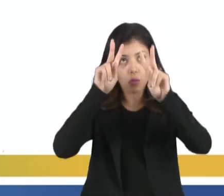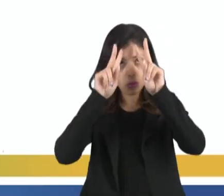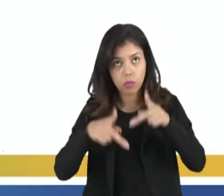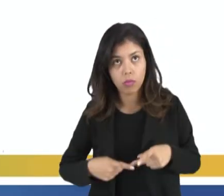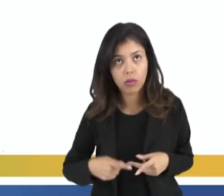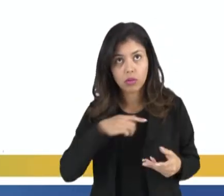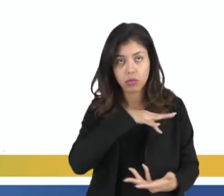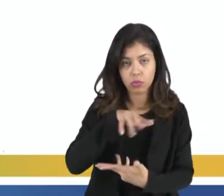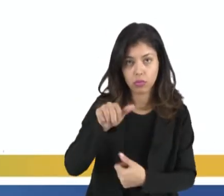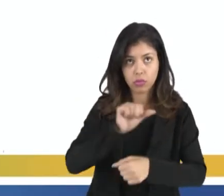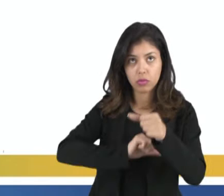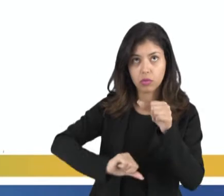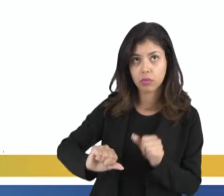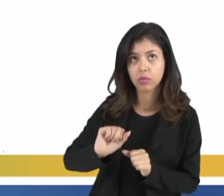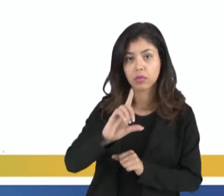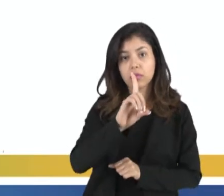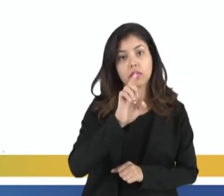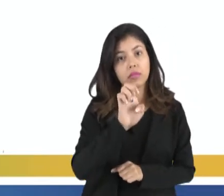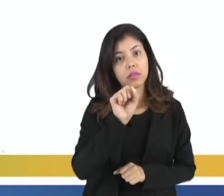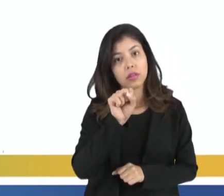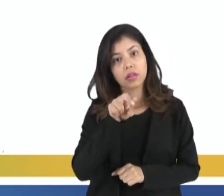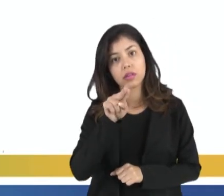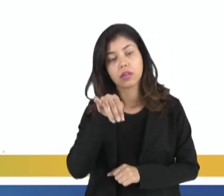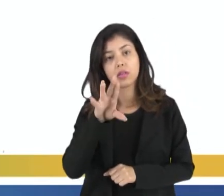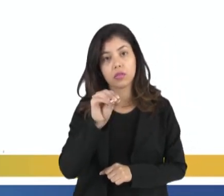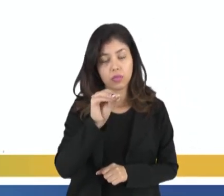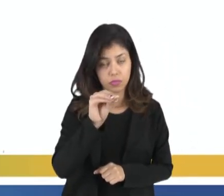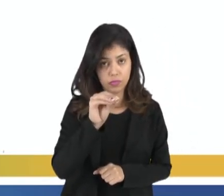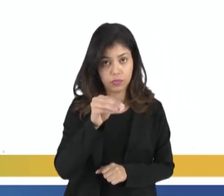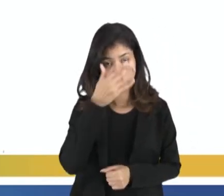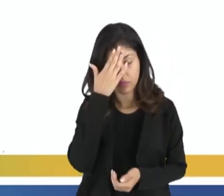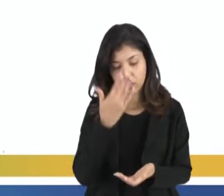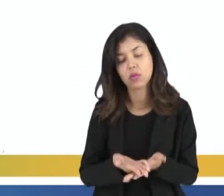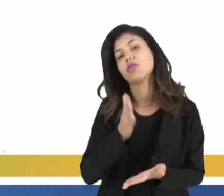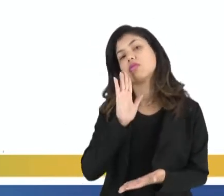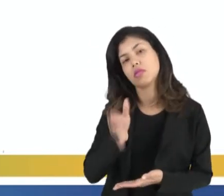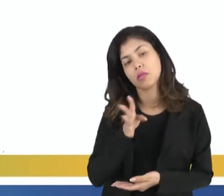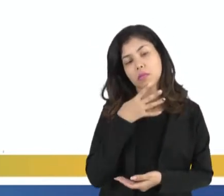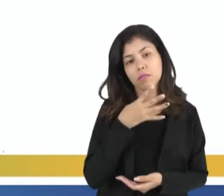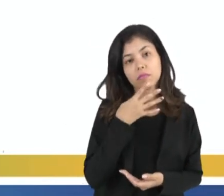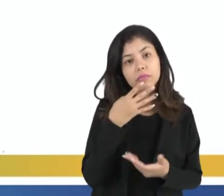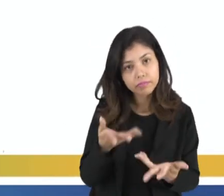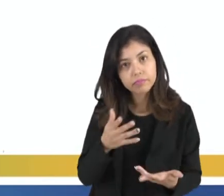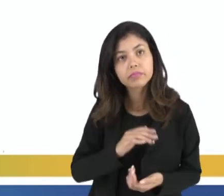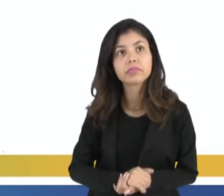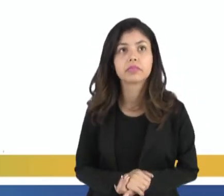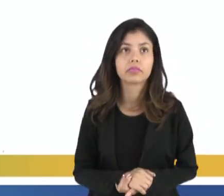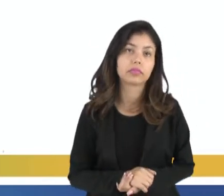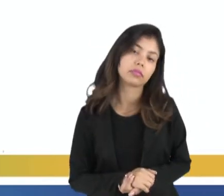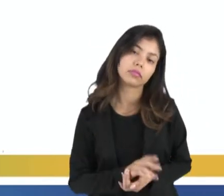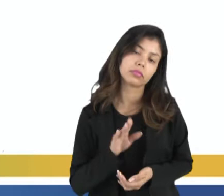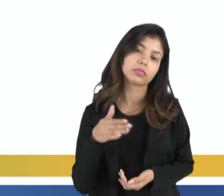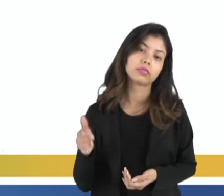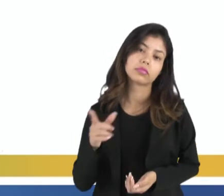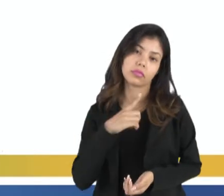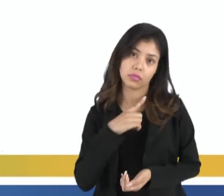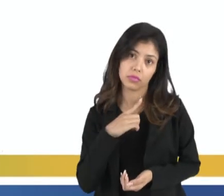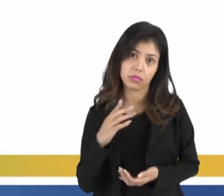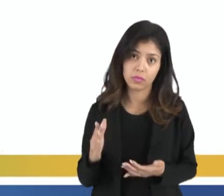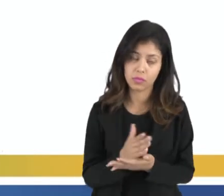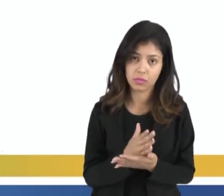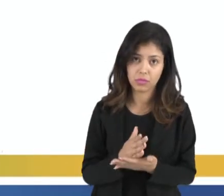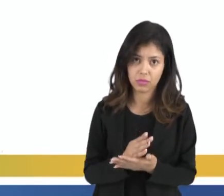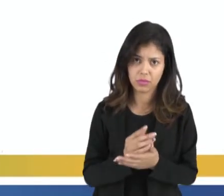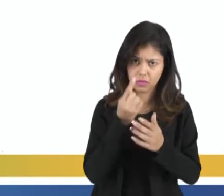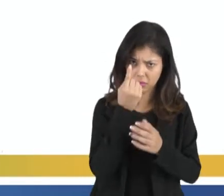adverso desumano. Então, metamorfose, acredito que todos vocês sabem o que é, né? É quando algo de